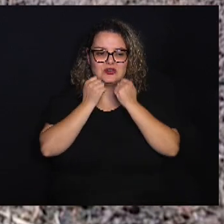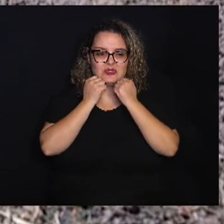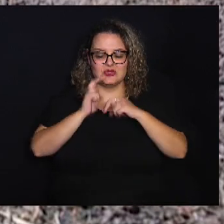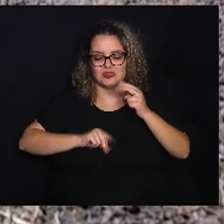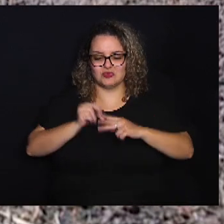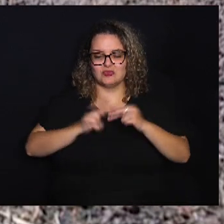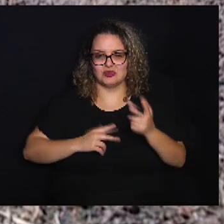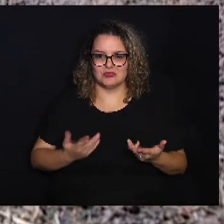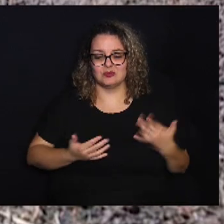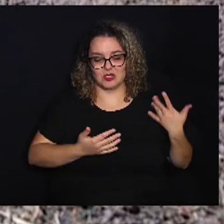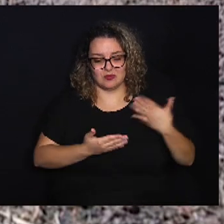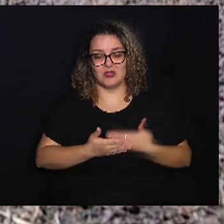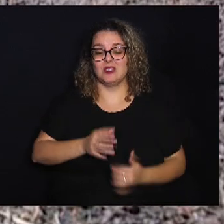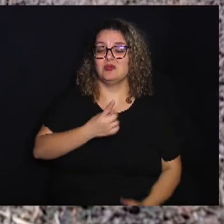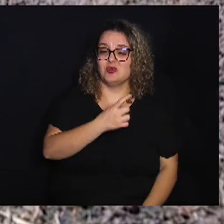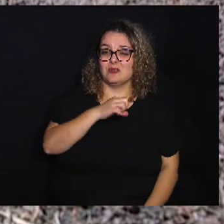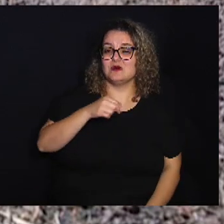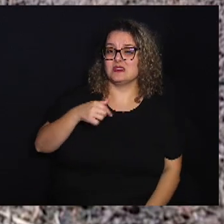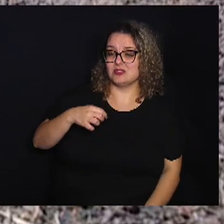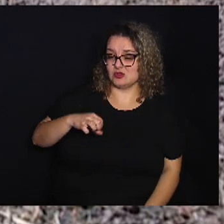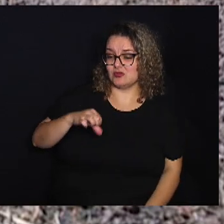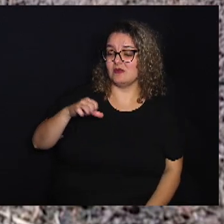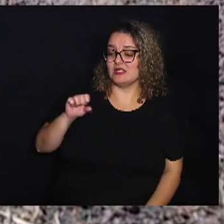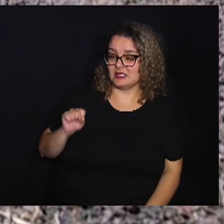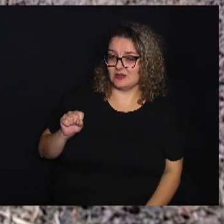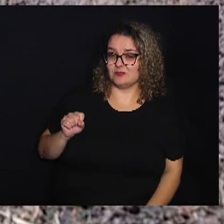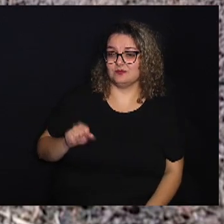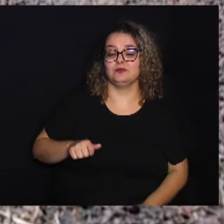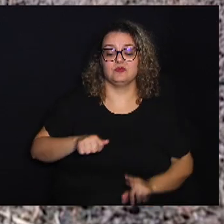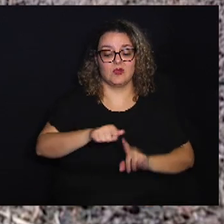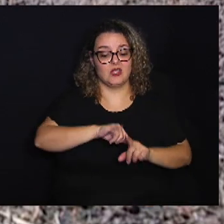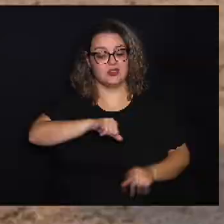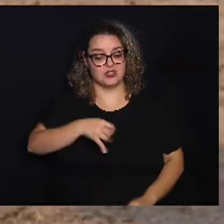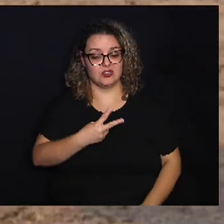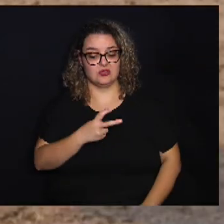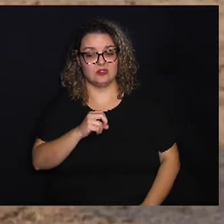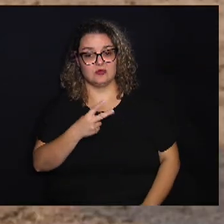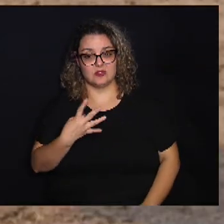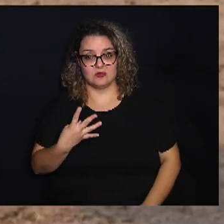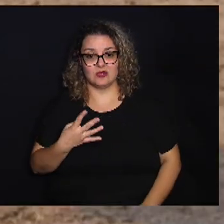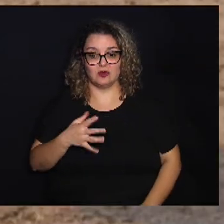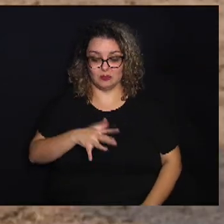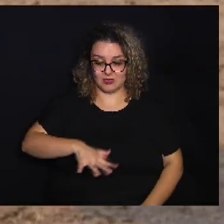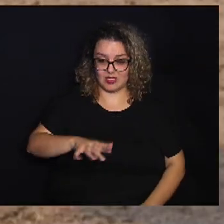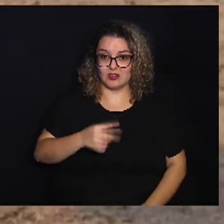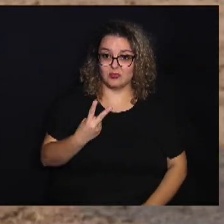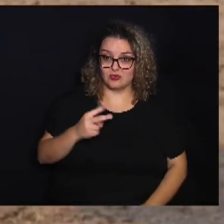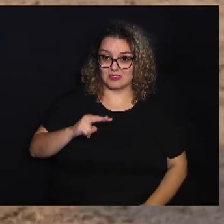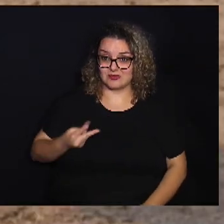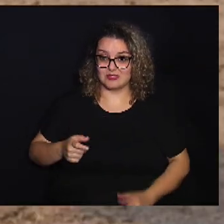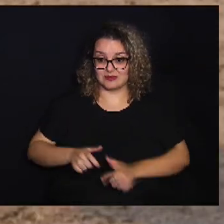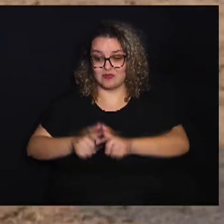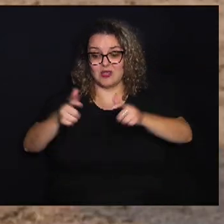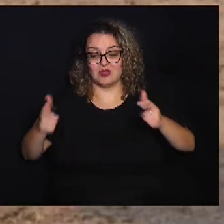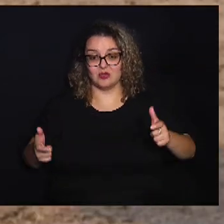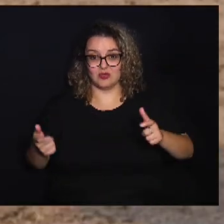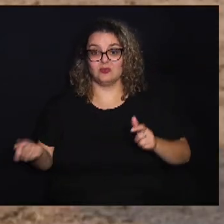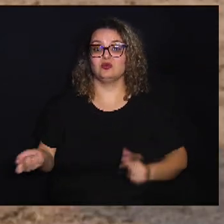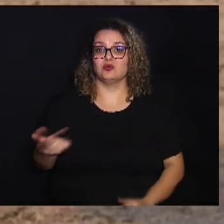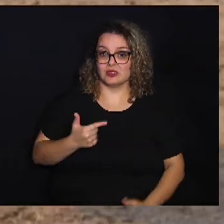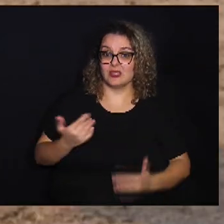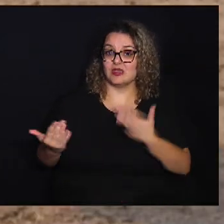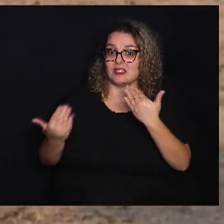em 1998. Desde janeiro de 2024, uma área 2 vezes maior que o tamanho da cidade de São Paulo